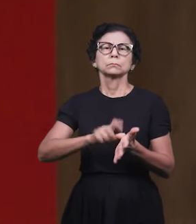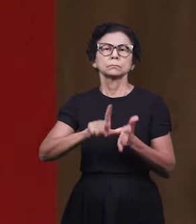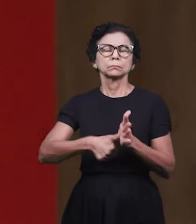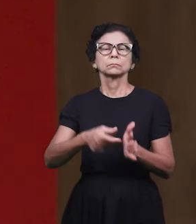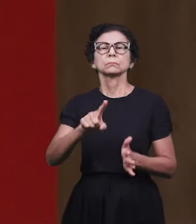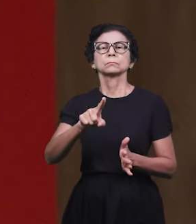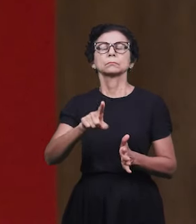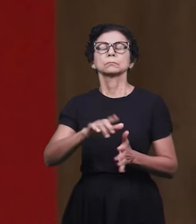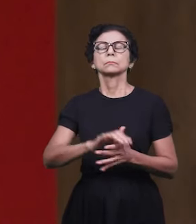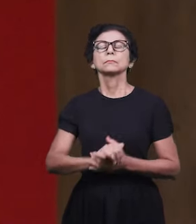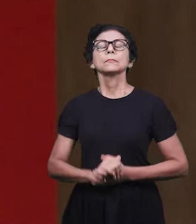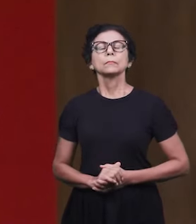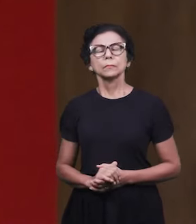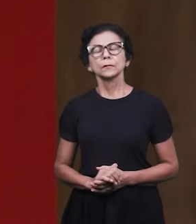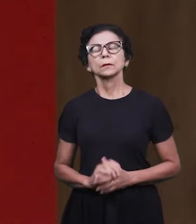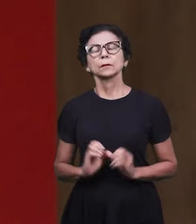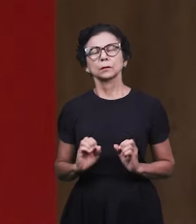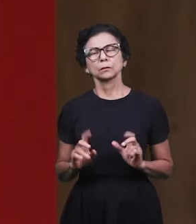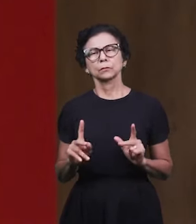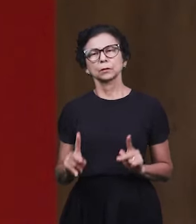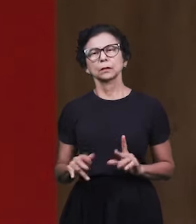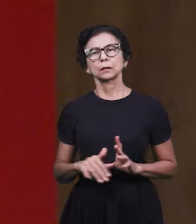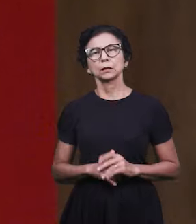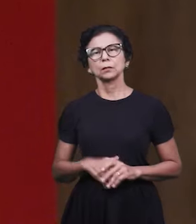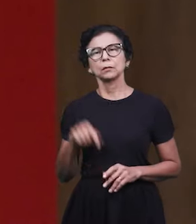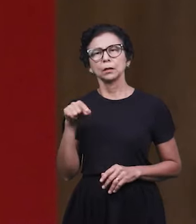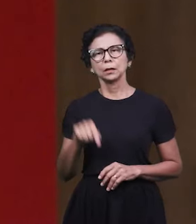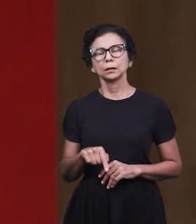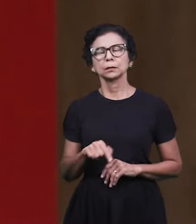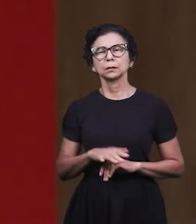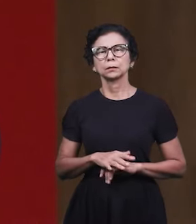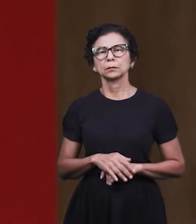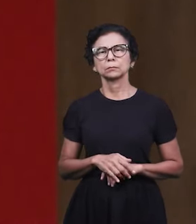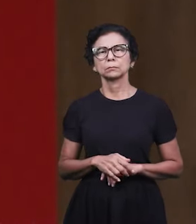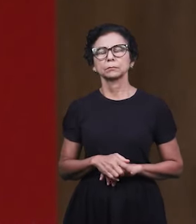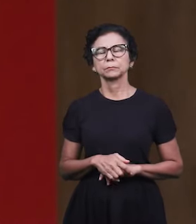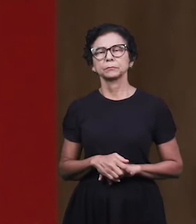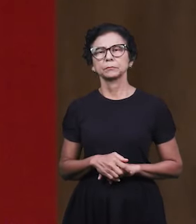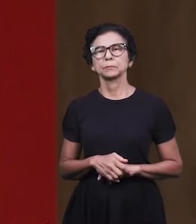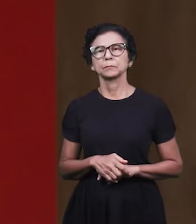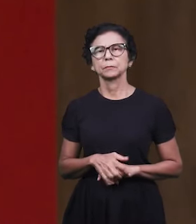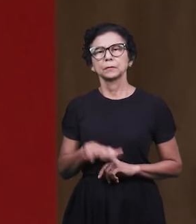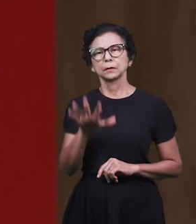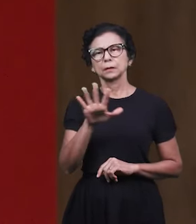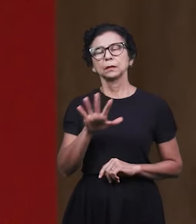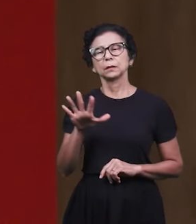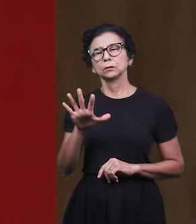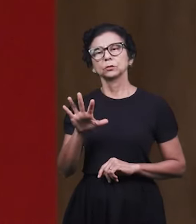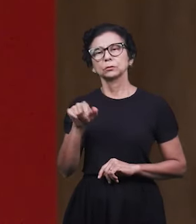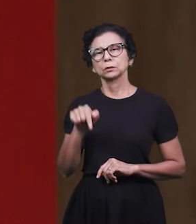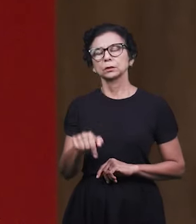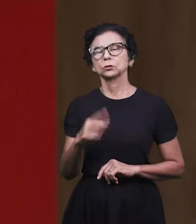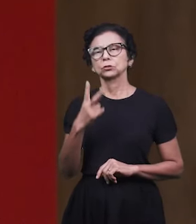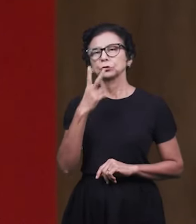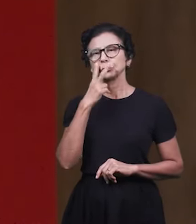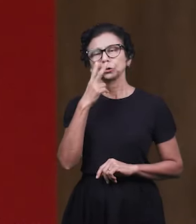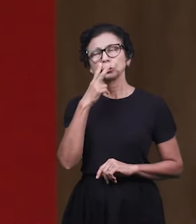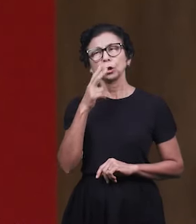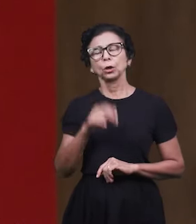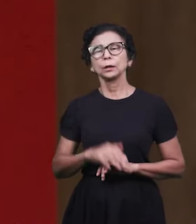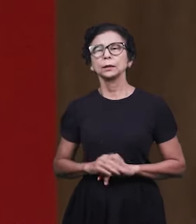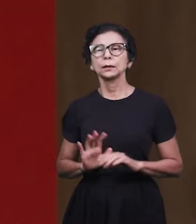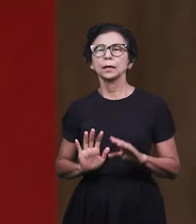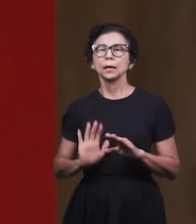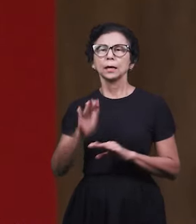E um pastor saiu, tal, daqui de Vitória, subindo ali o Manaim.